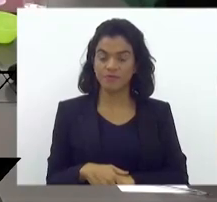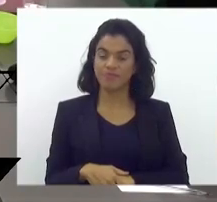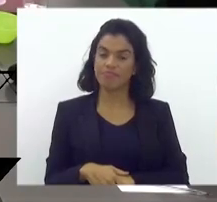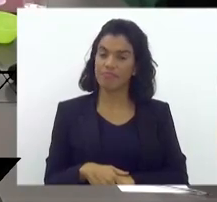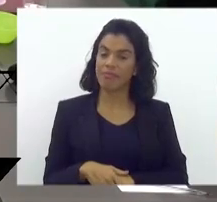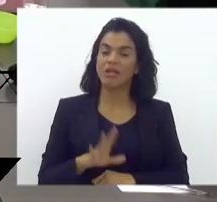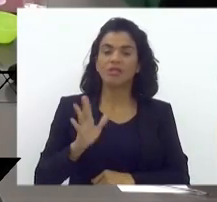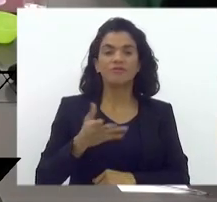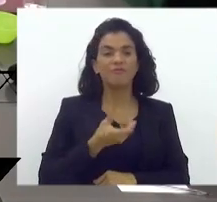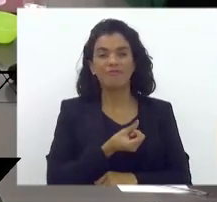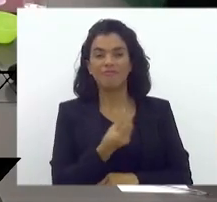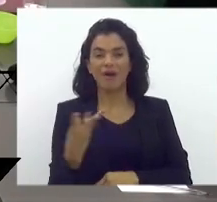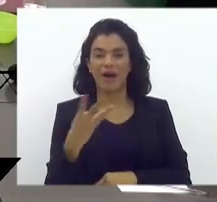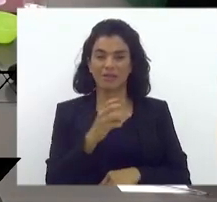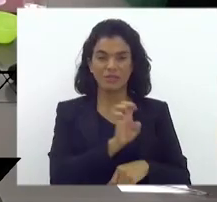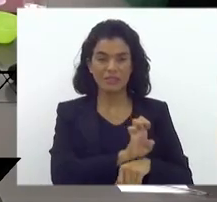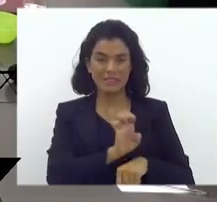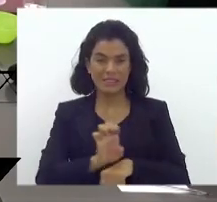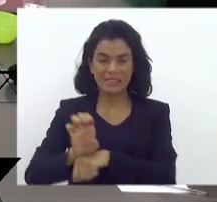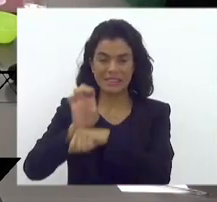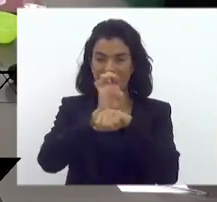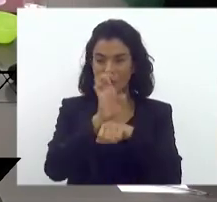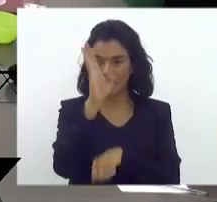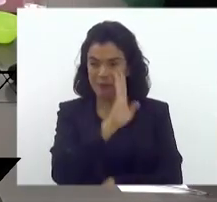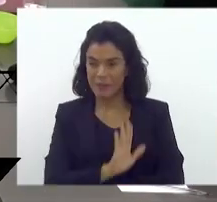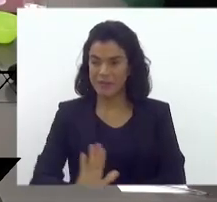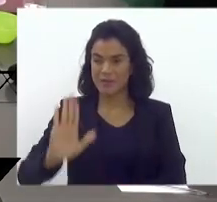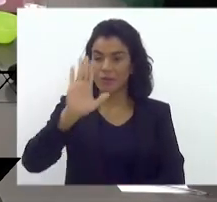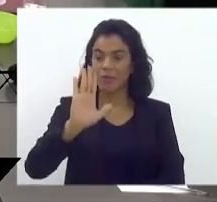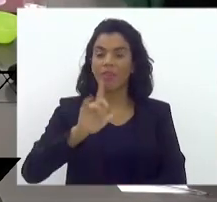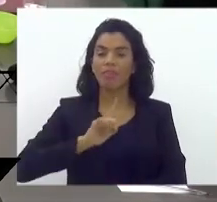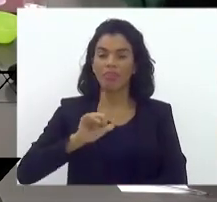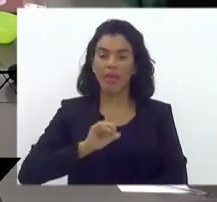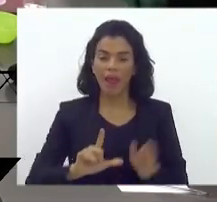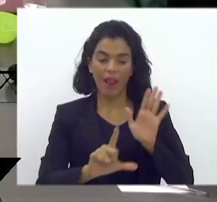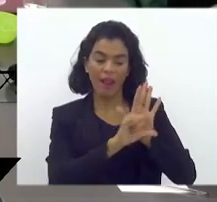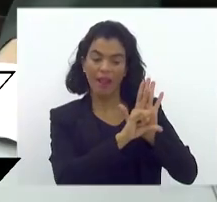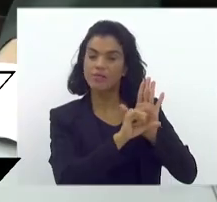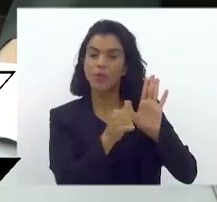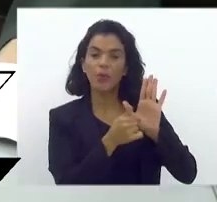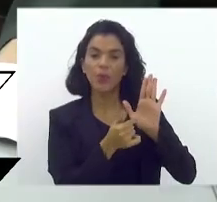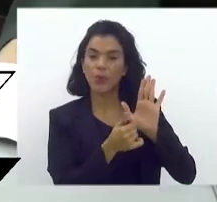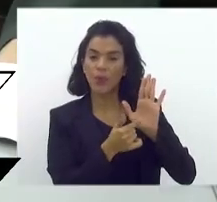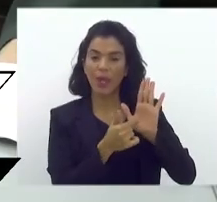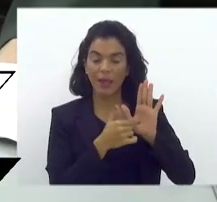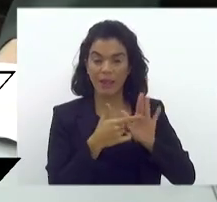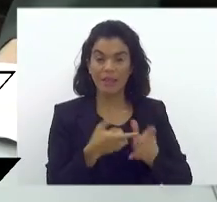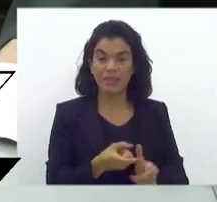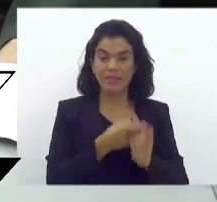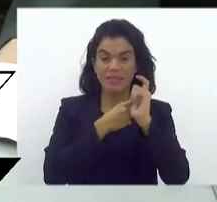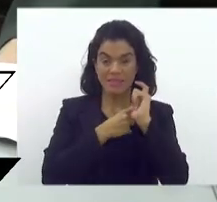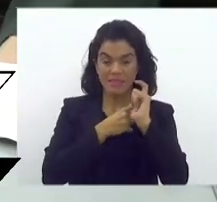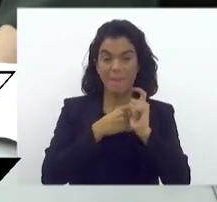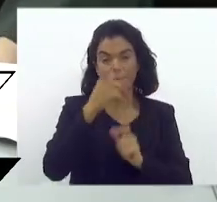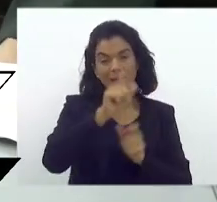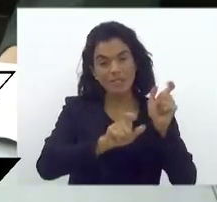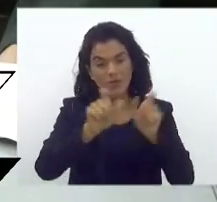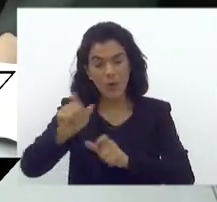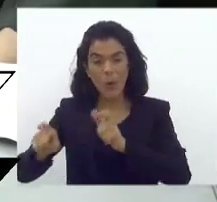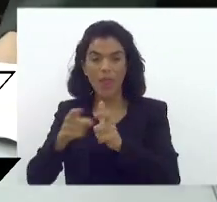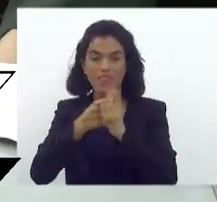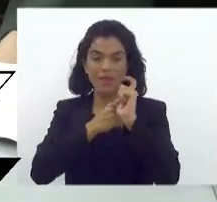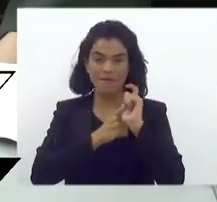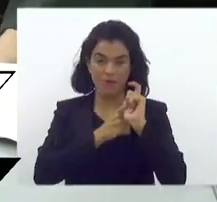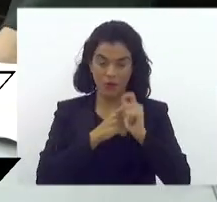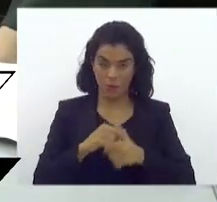muitos estados brasileiros têm legislação de devedor quanto mais. E eu me espelhei